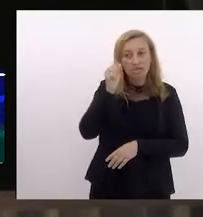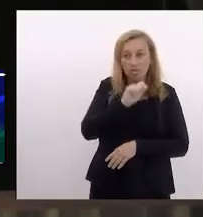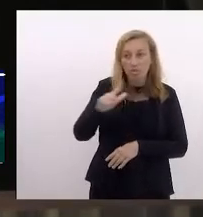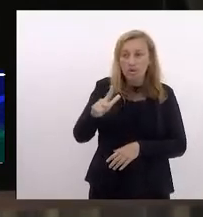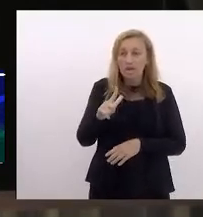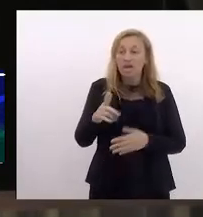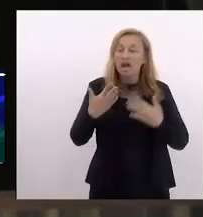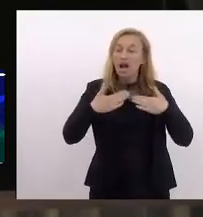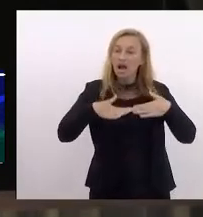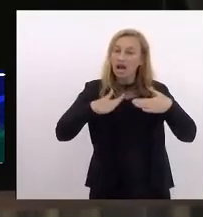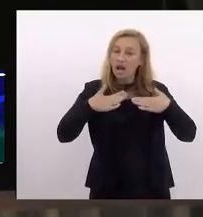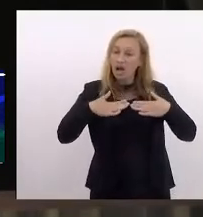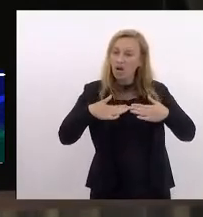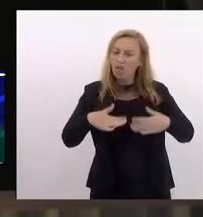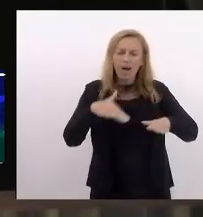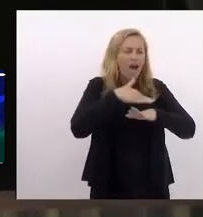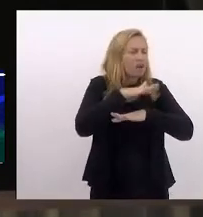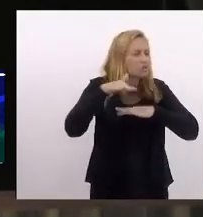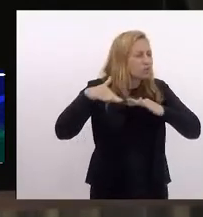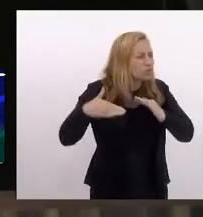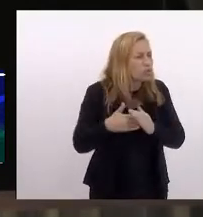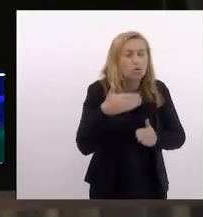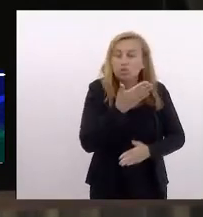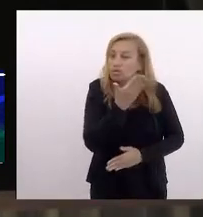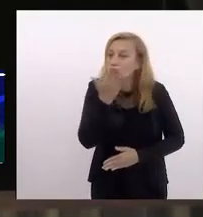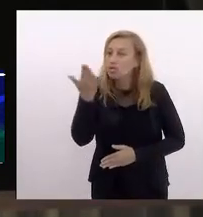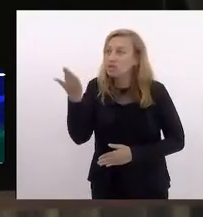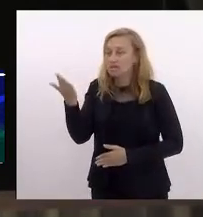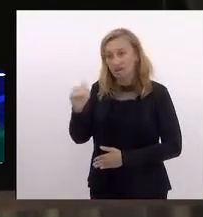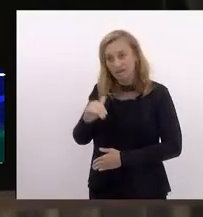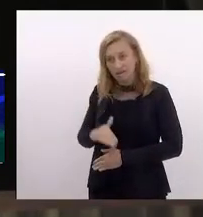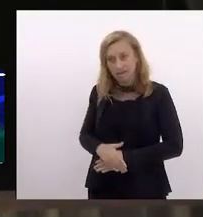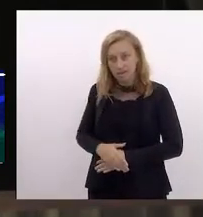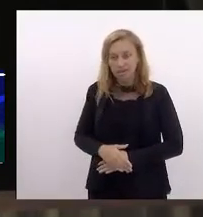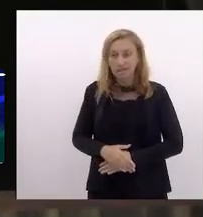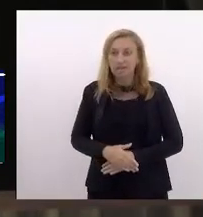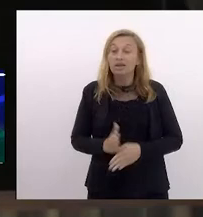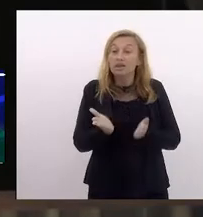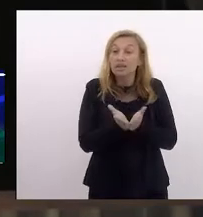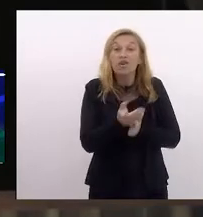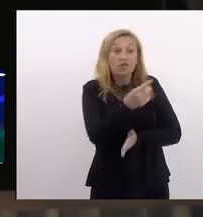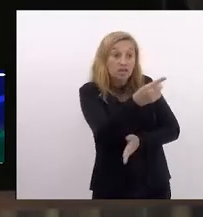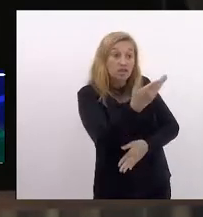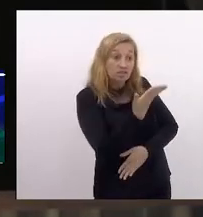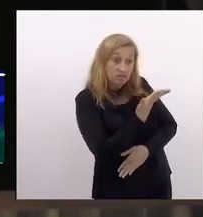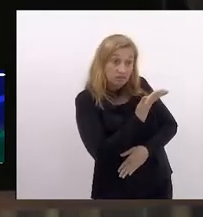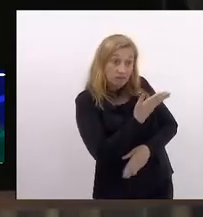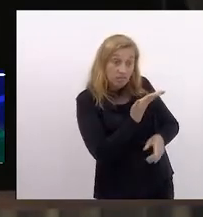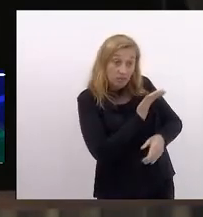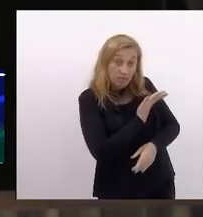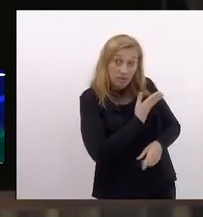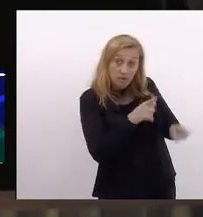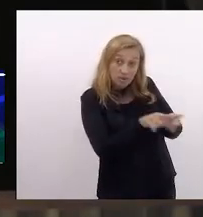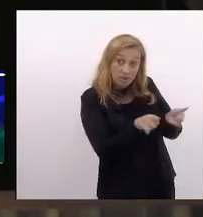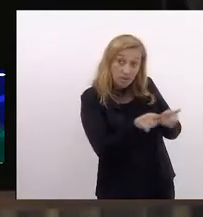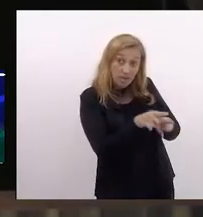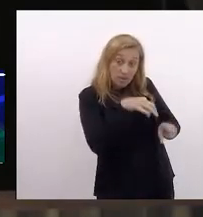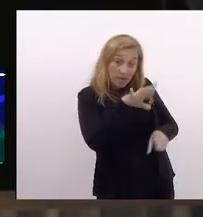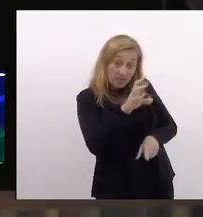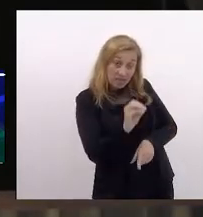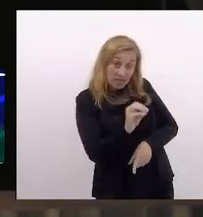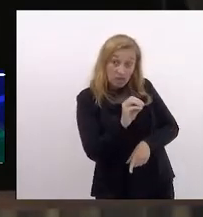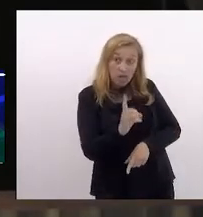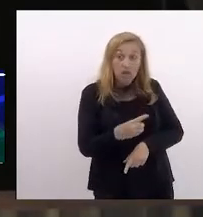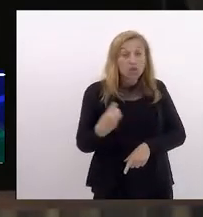gostaria de tranquilizar a todos os cristãos para você também meu amigo Marcelo Dilo